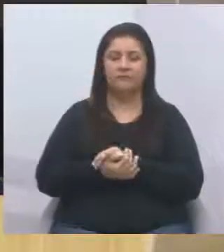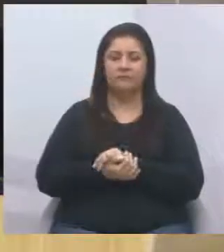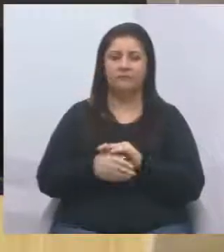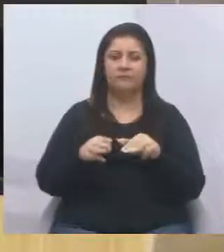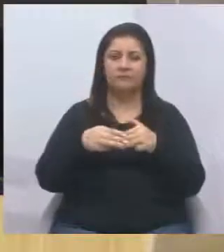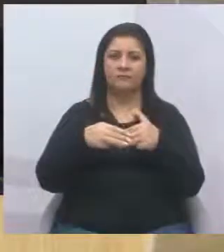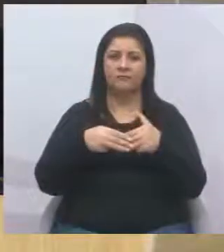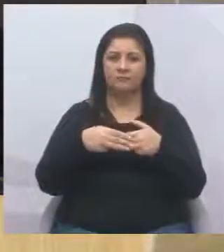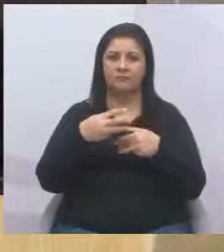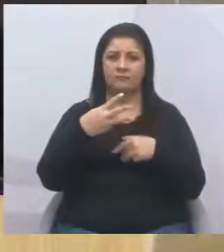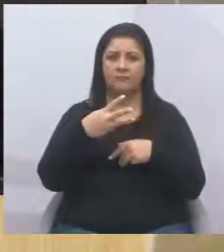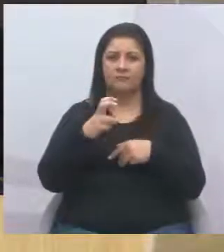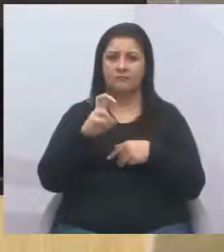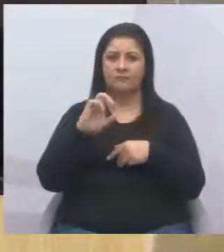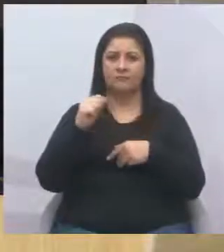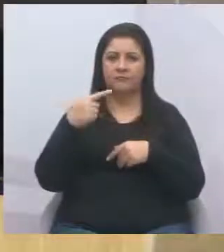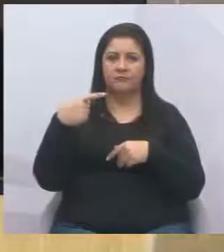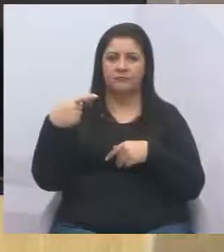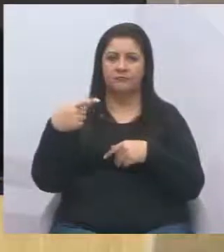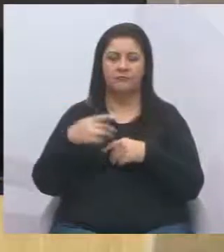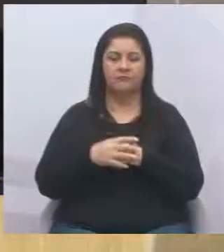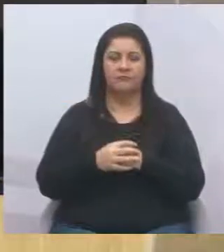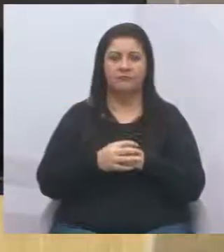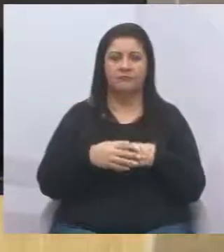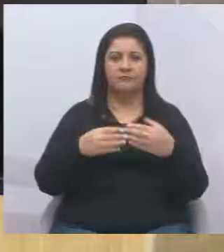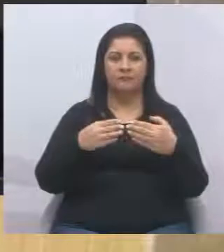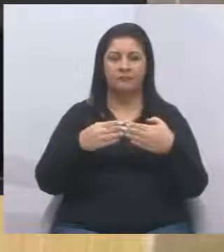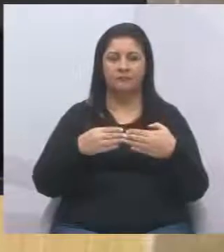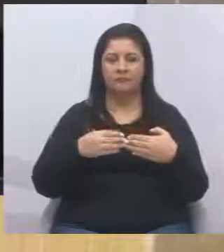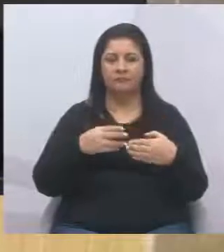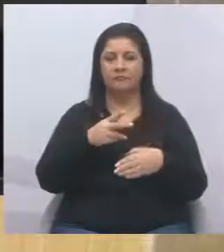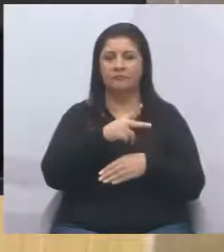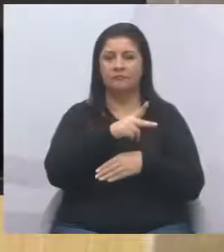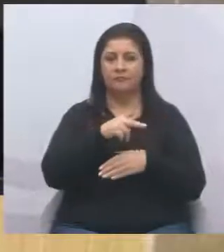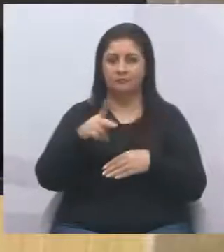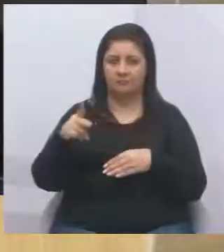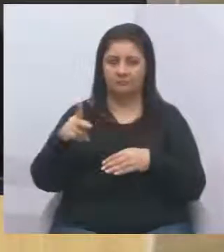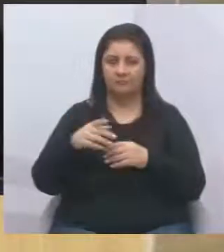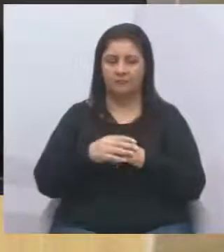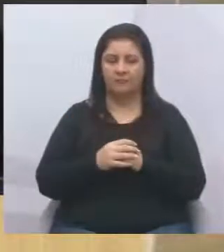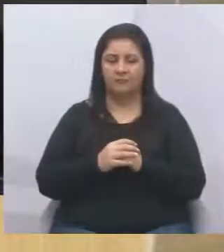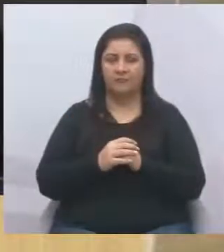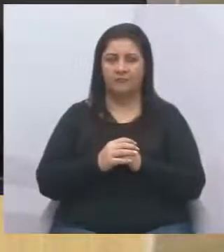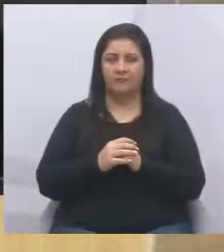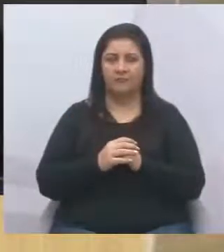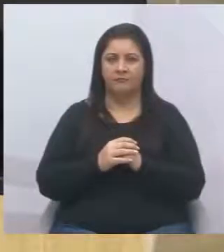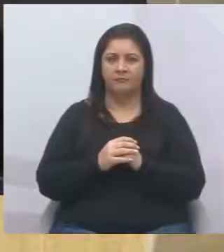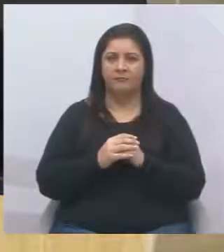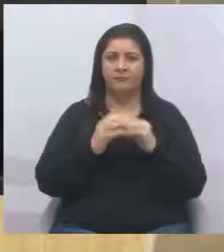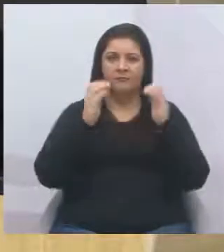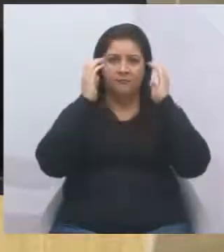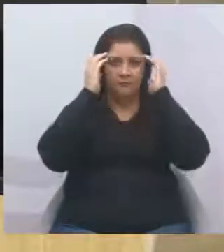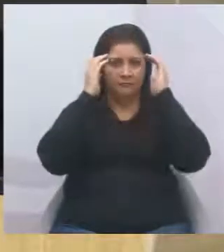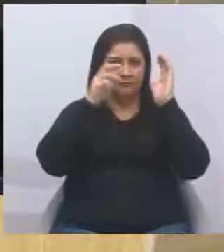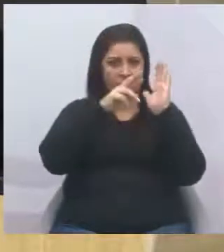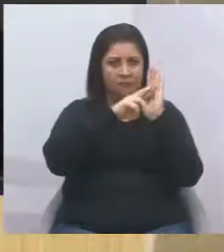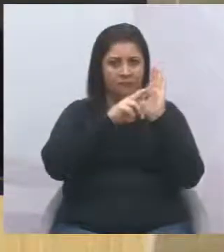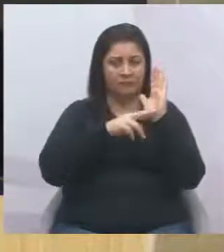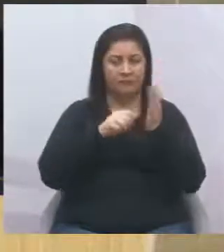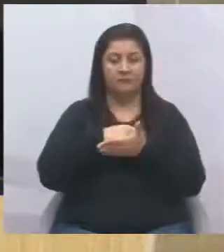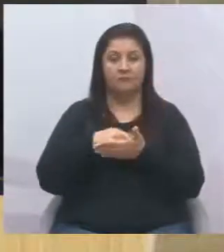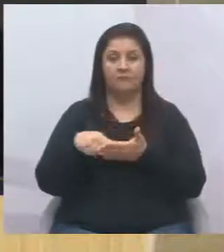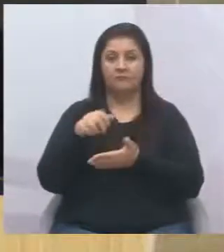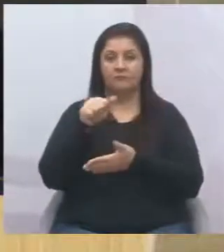Moção 351/2021. Requeremos ao excelentíssimo senhor presidente dessa casa, cumpridas as formalidades regimentais, que conste na ata dos trabalhos